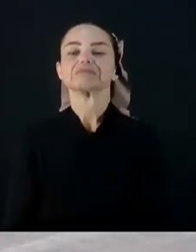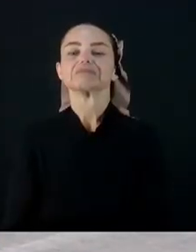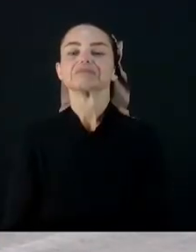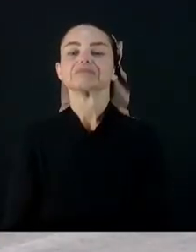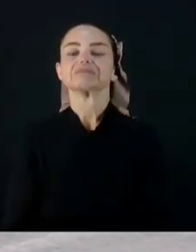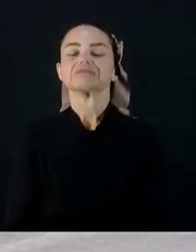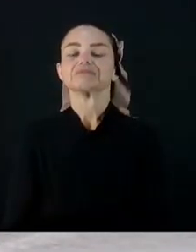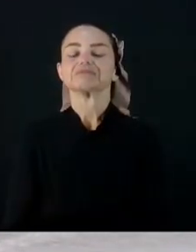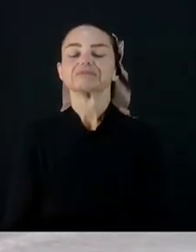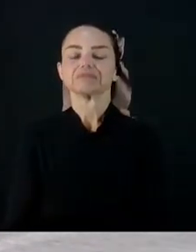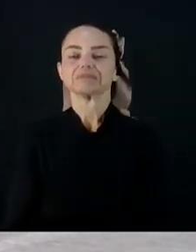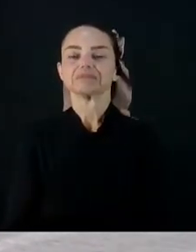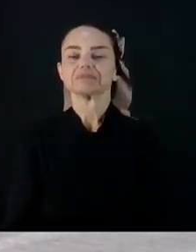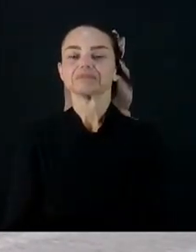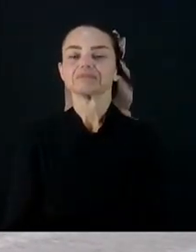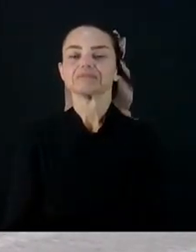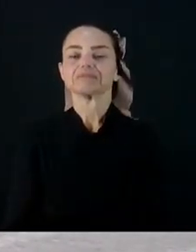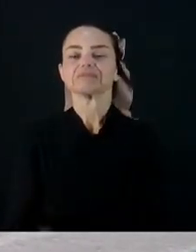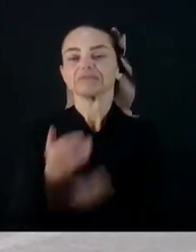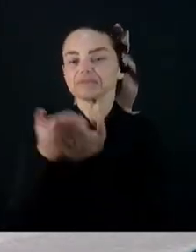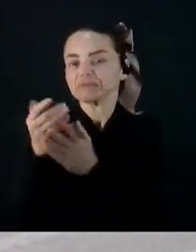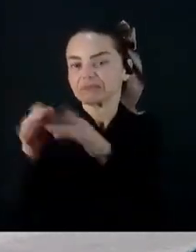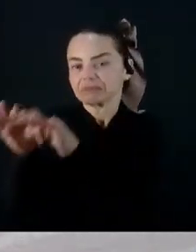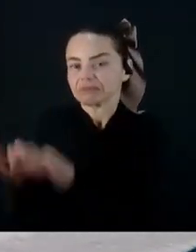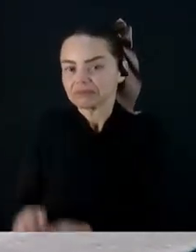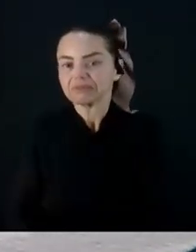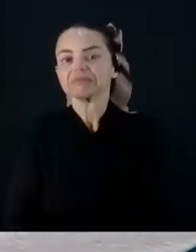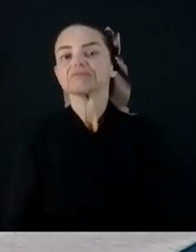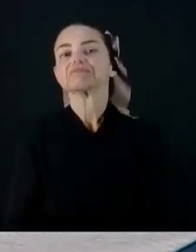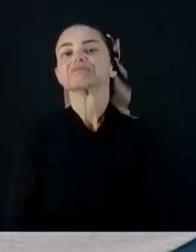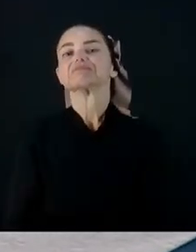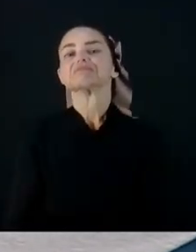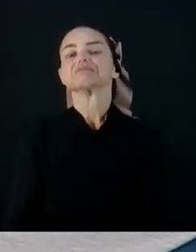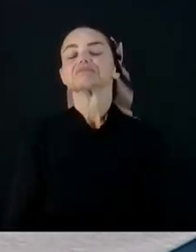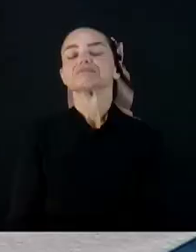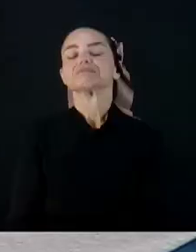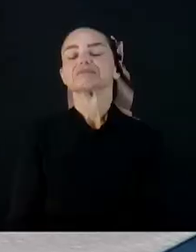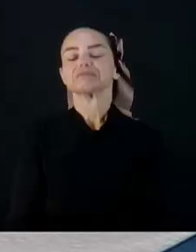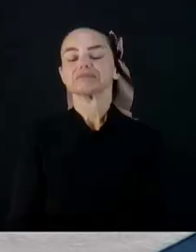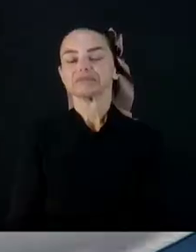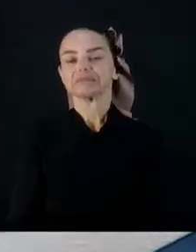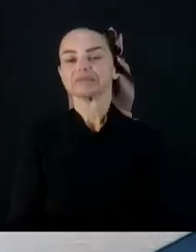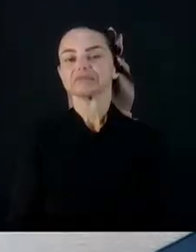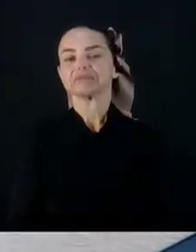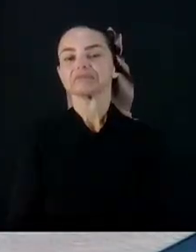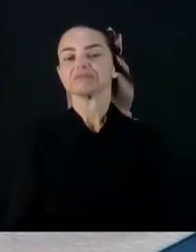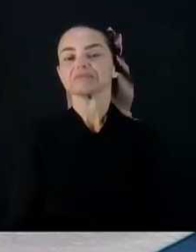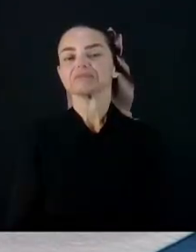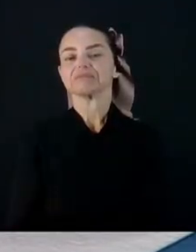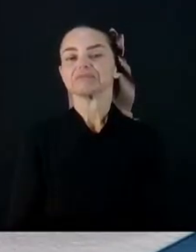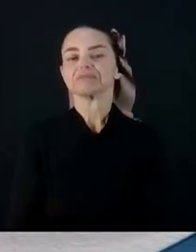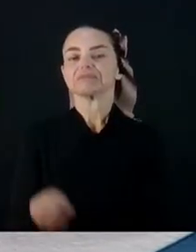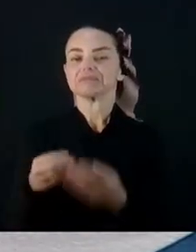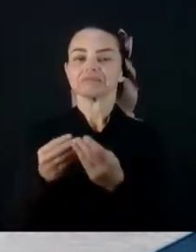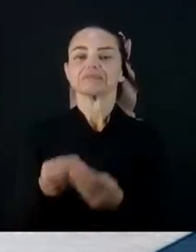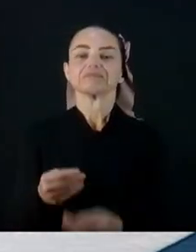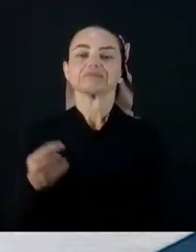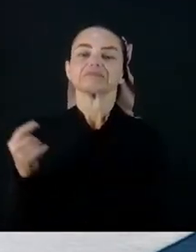retrocesso no início e no final para travar a costura, não desmanchar a pecinha.